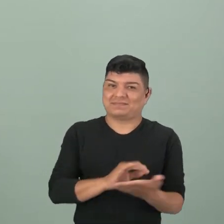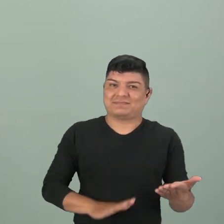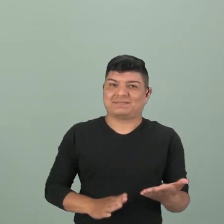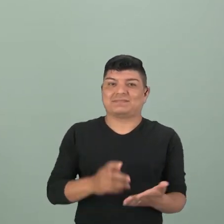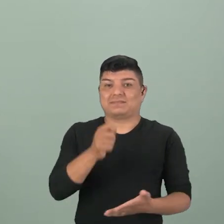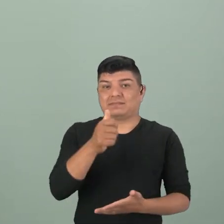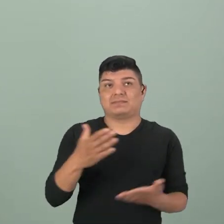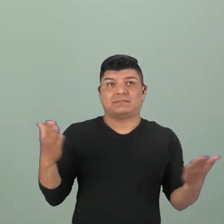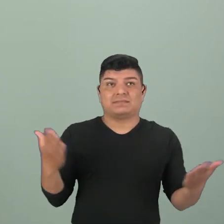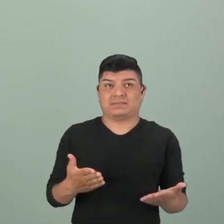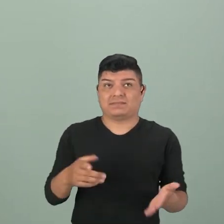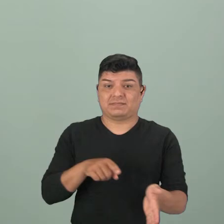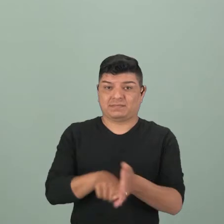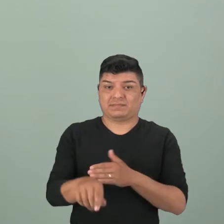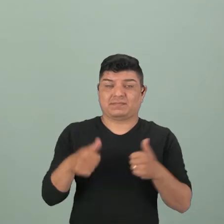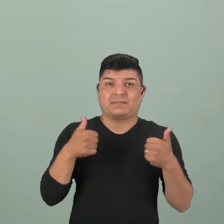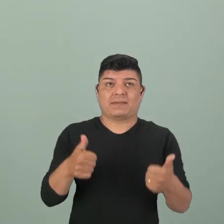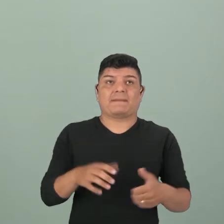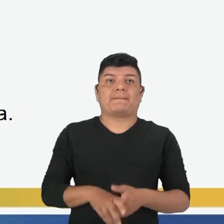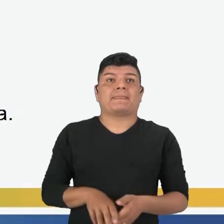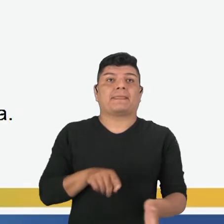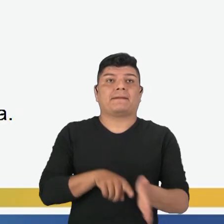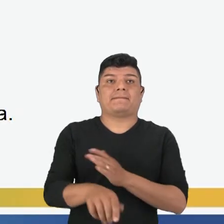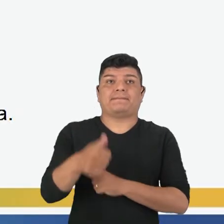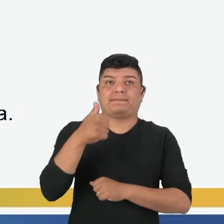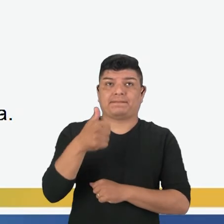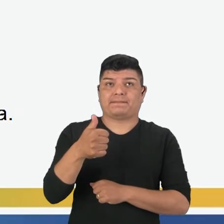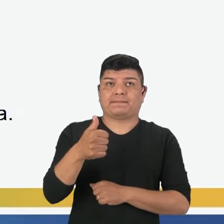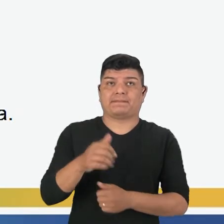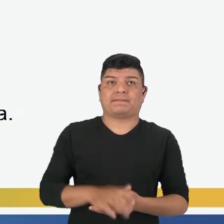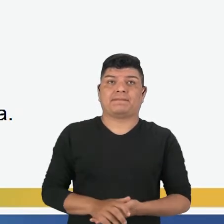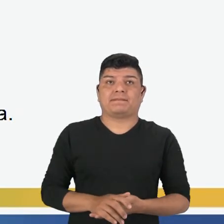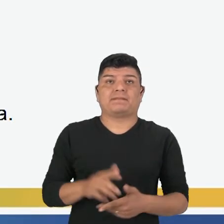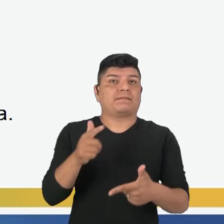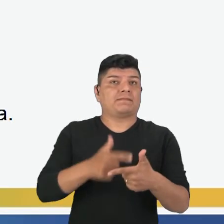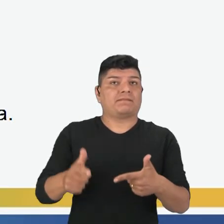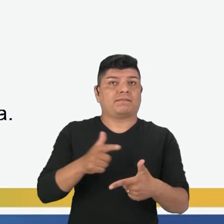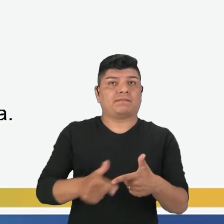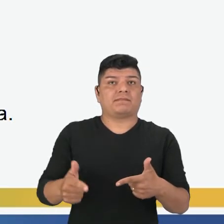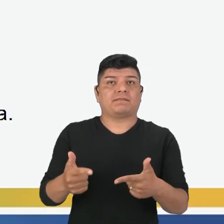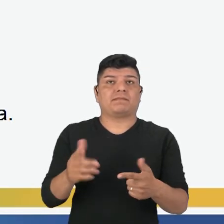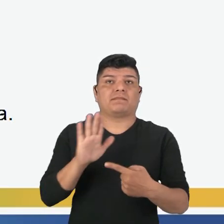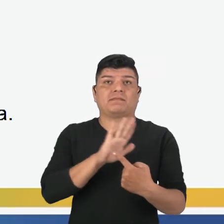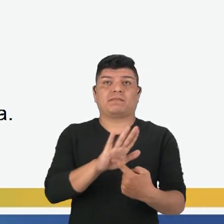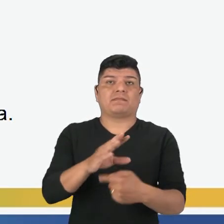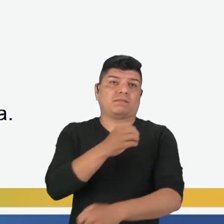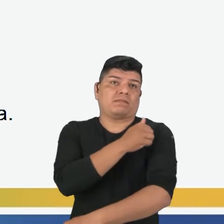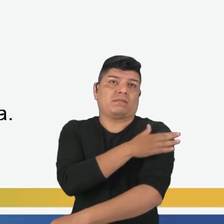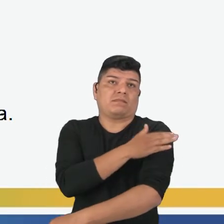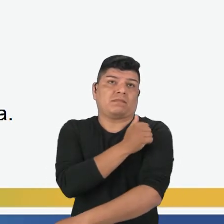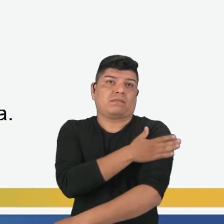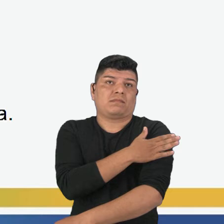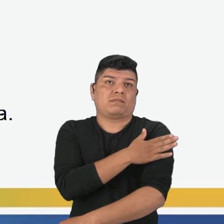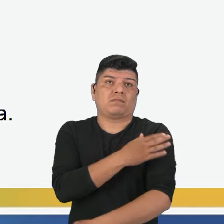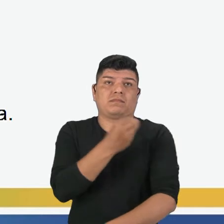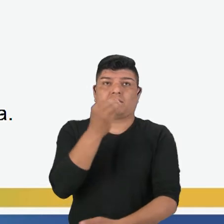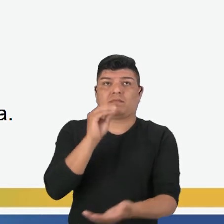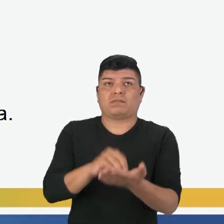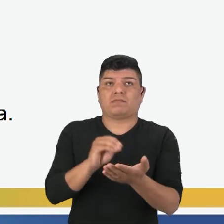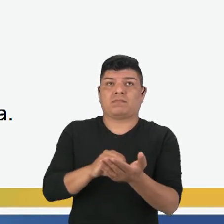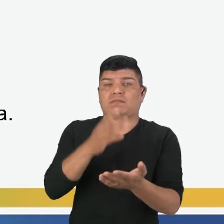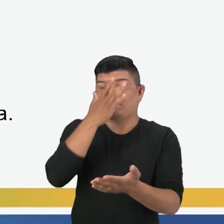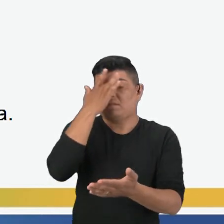exercitarmos um pouco indo para as nossas questões? A primeira questão, entre os problemas relacionados ao preconceito e à intolerância contra